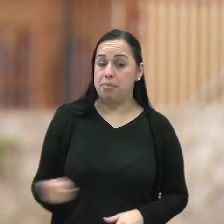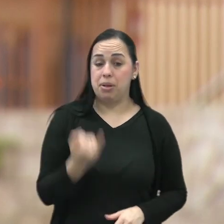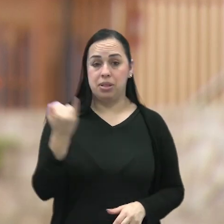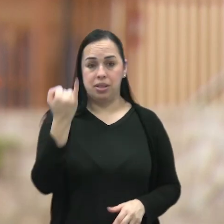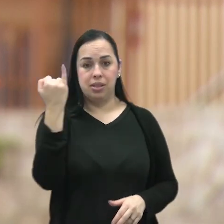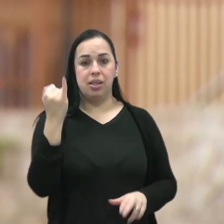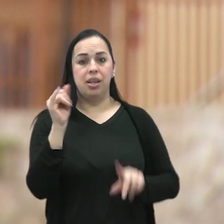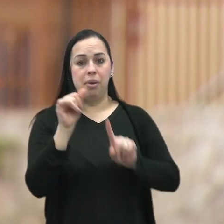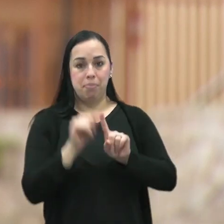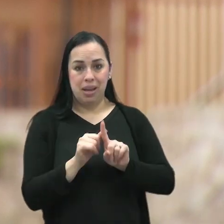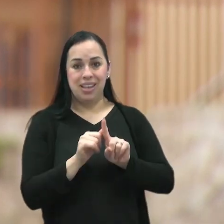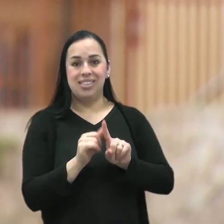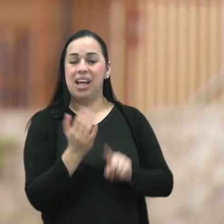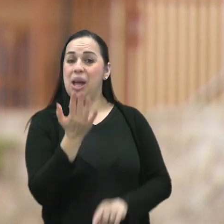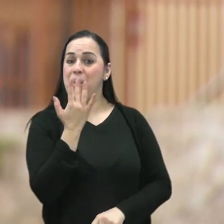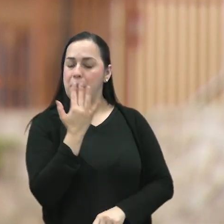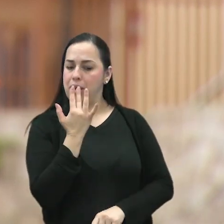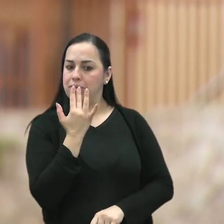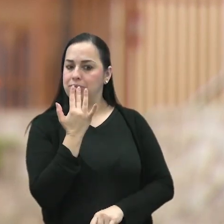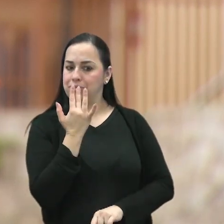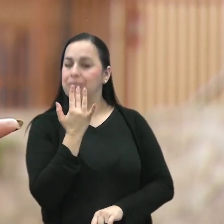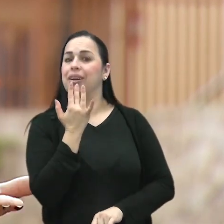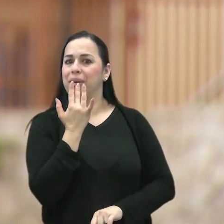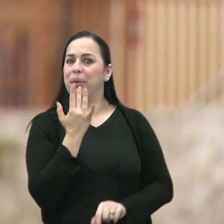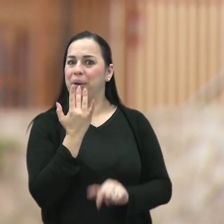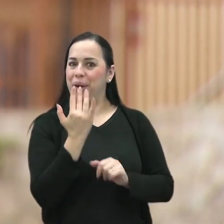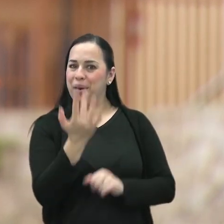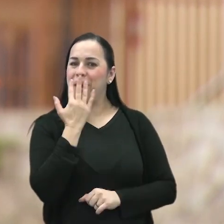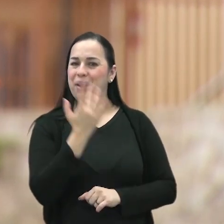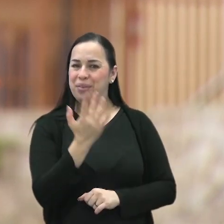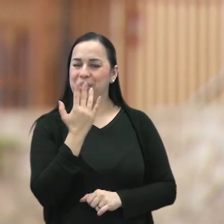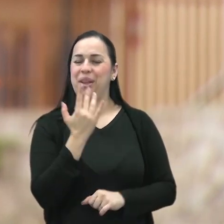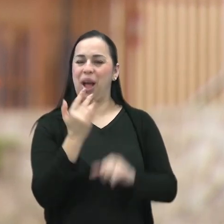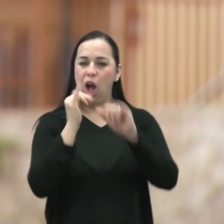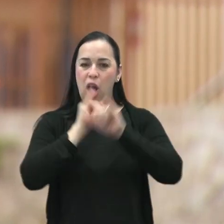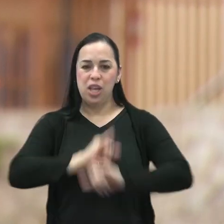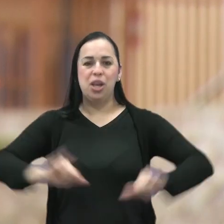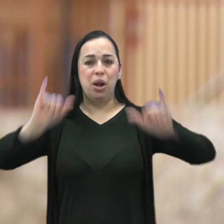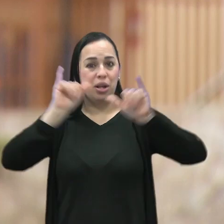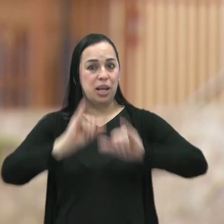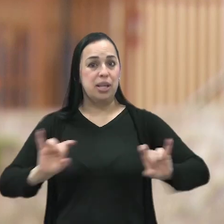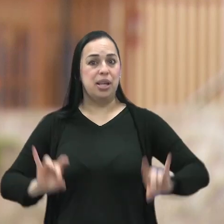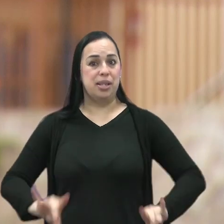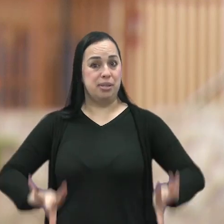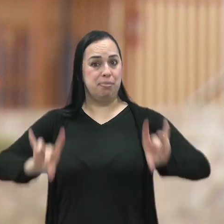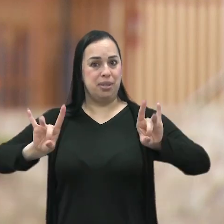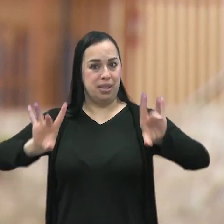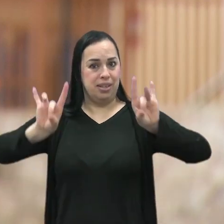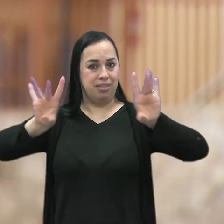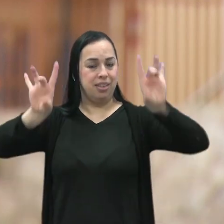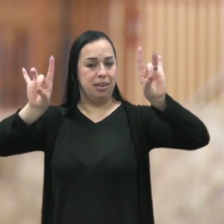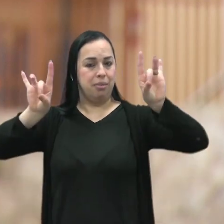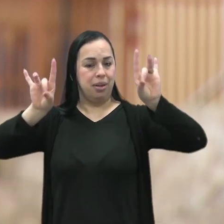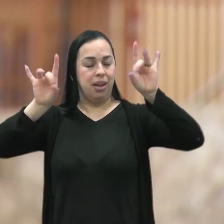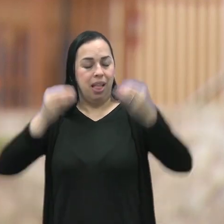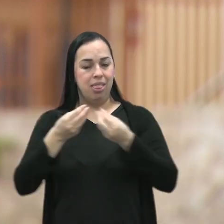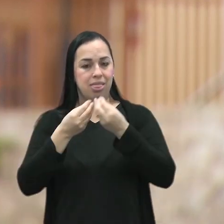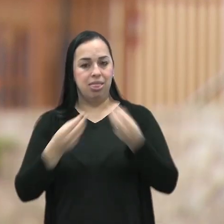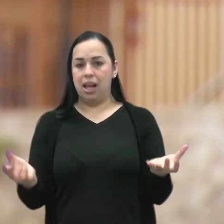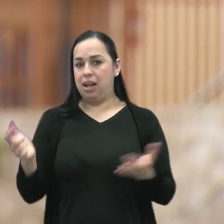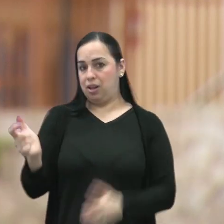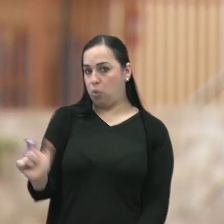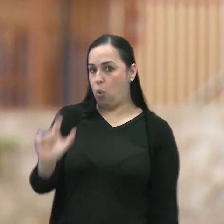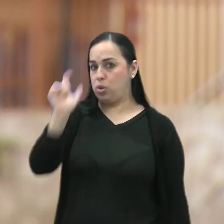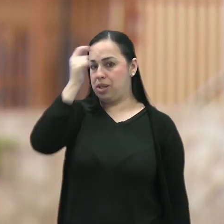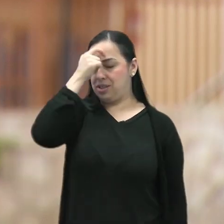atenção. Por isso, este mês ganha uma cor e uma campanha especial, o Maio Furta Cor, que tem como objetivo sensibilizar